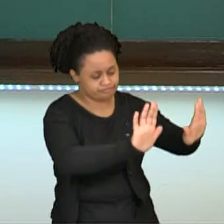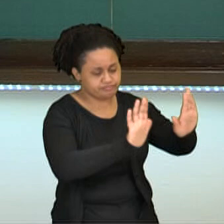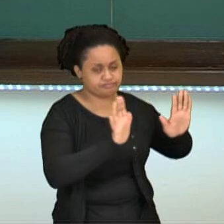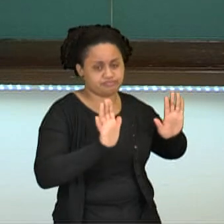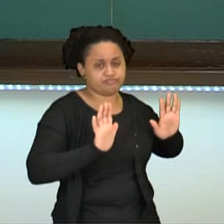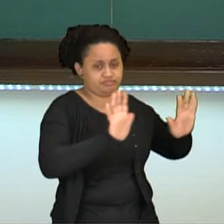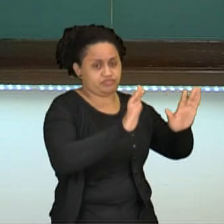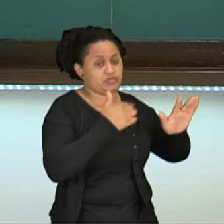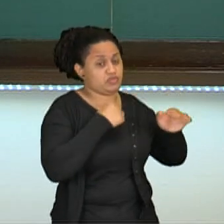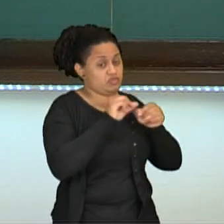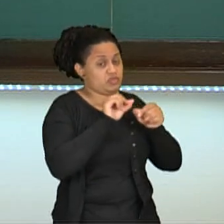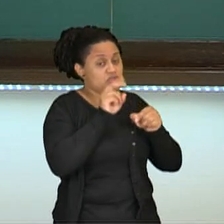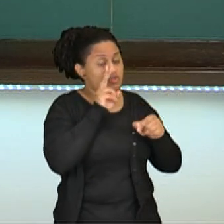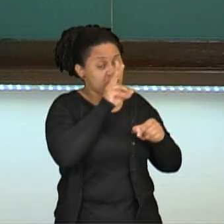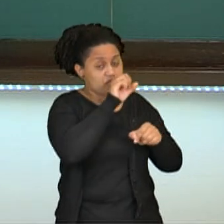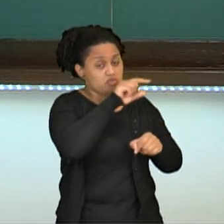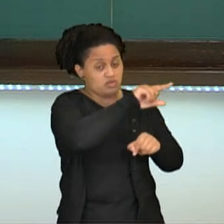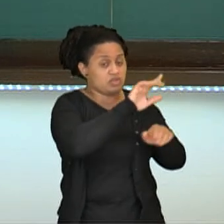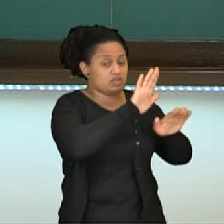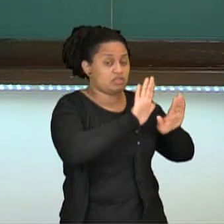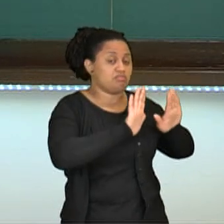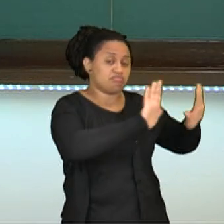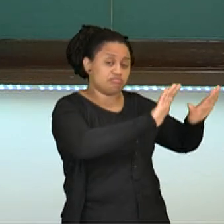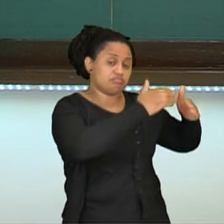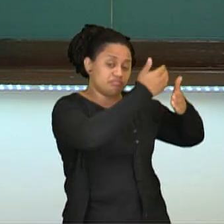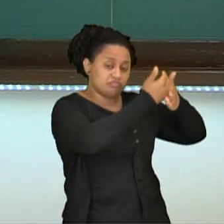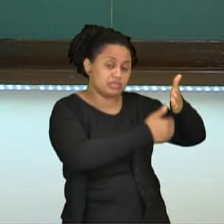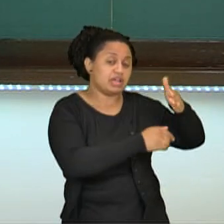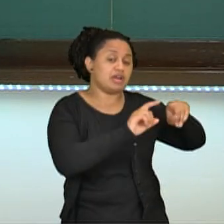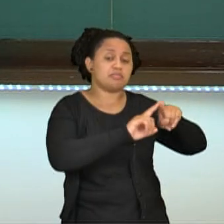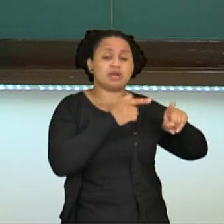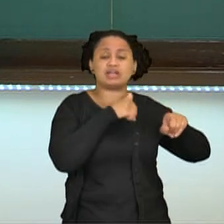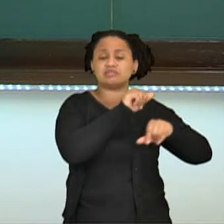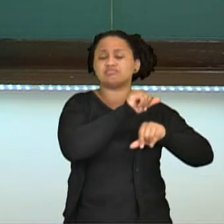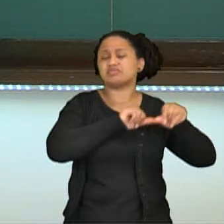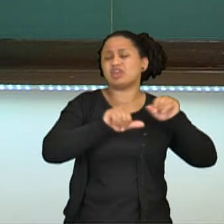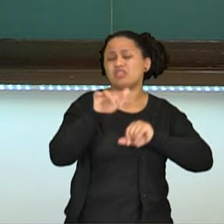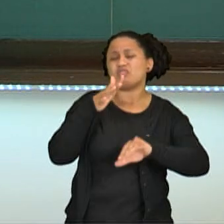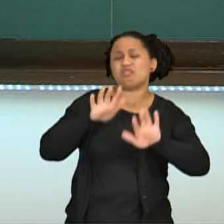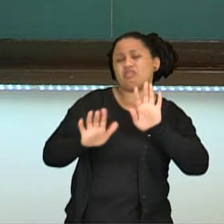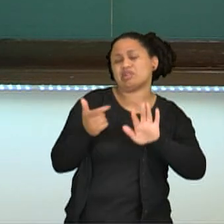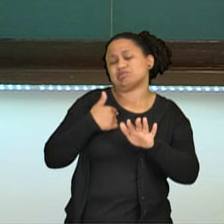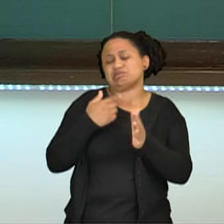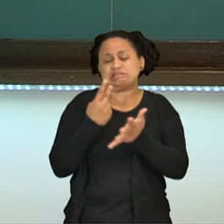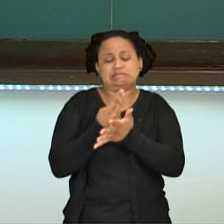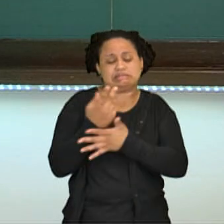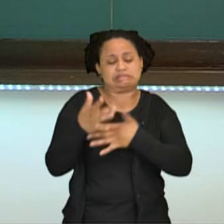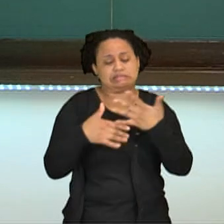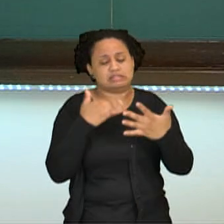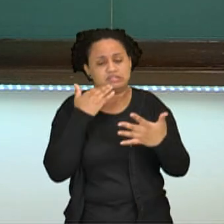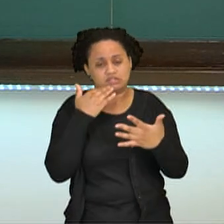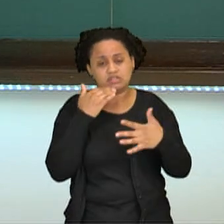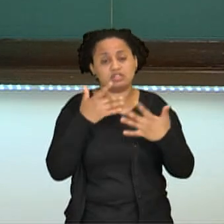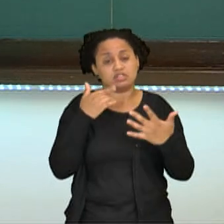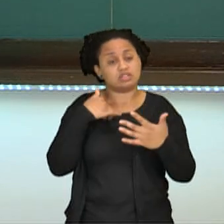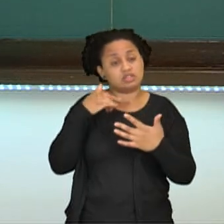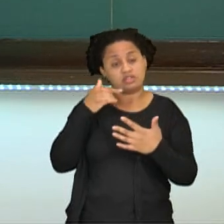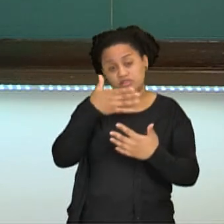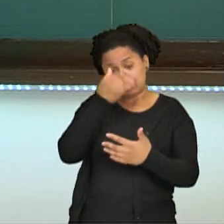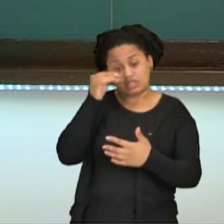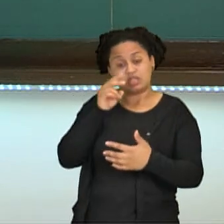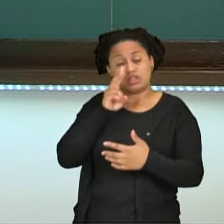uma força na parede. Você está só deformando um pouquinho essa parede. Então não esqueça, força ou